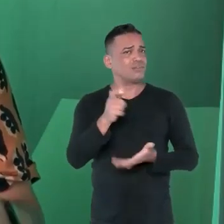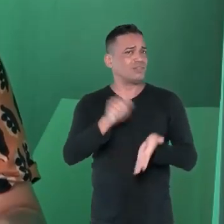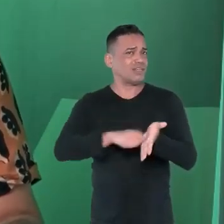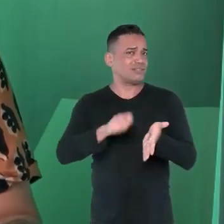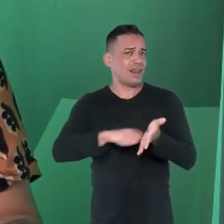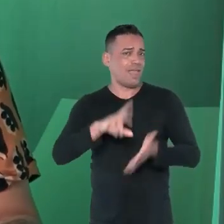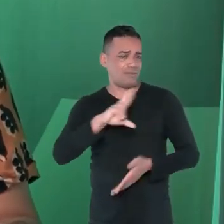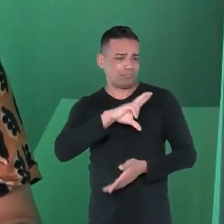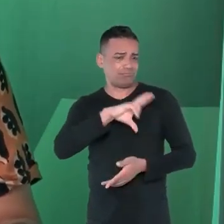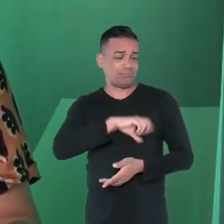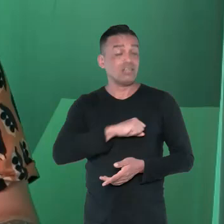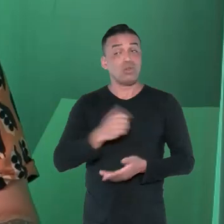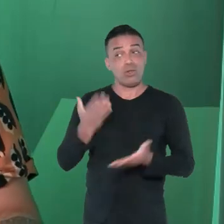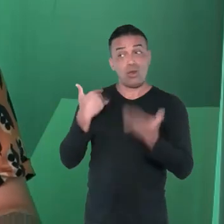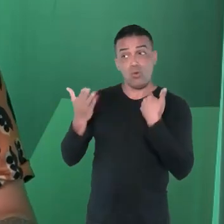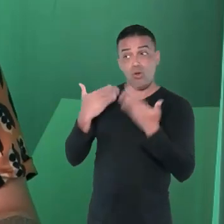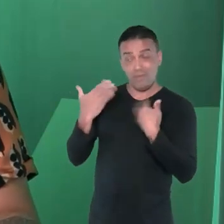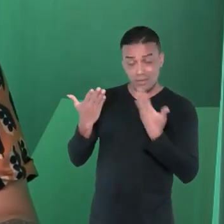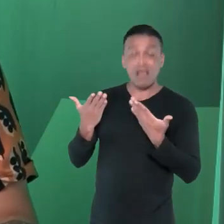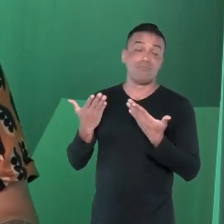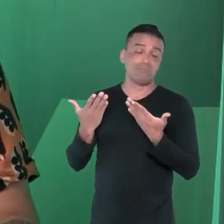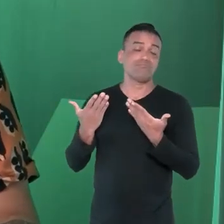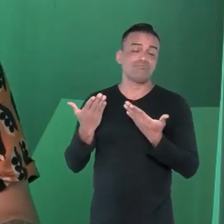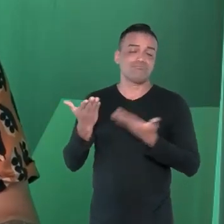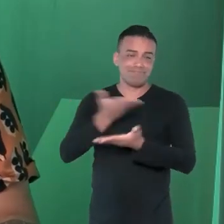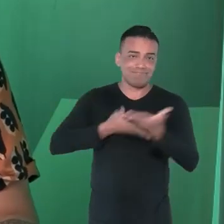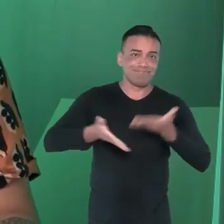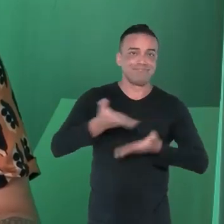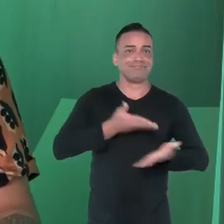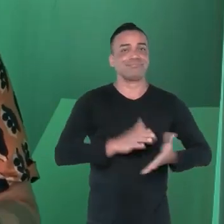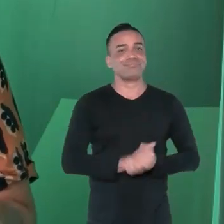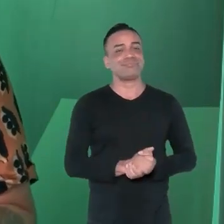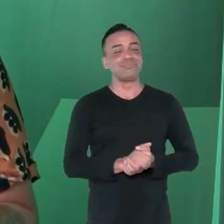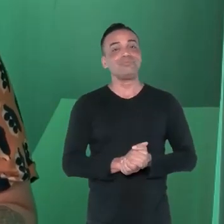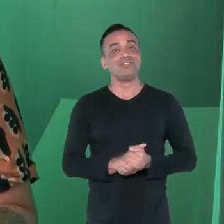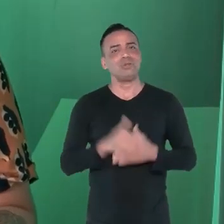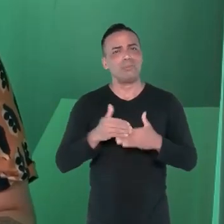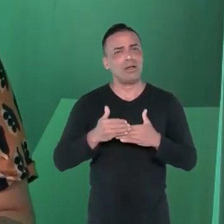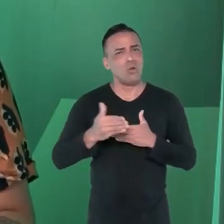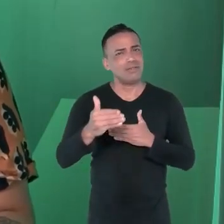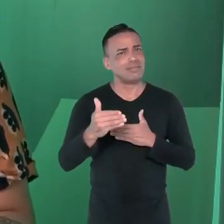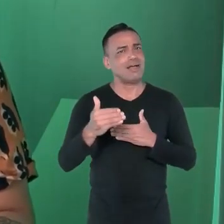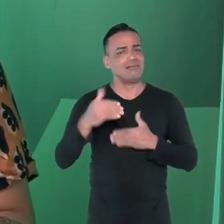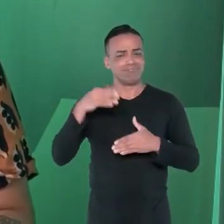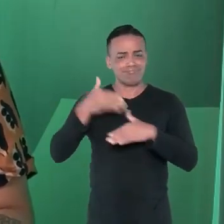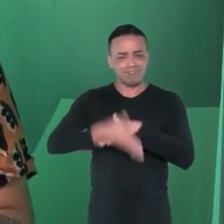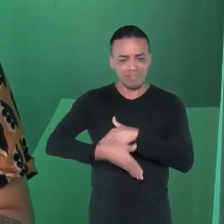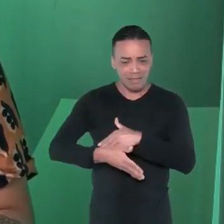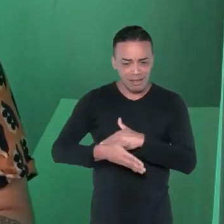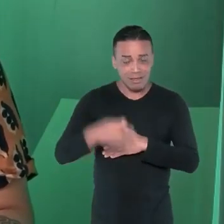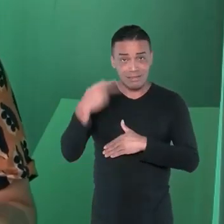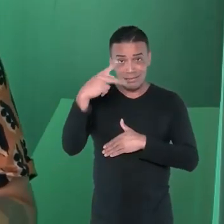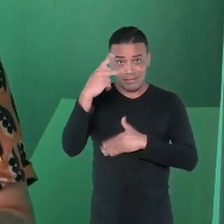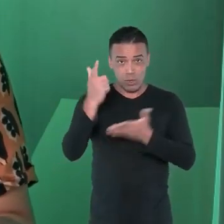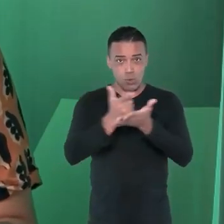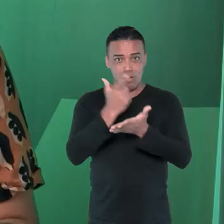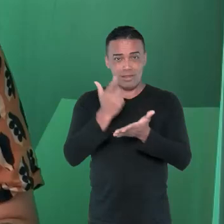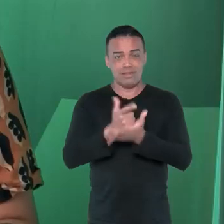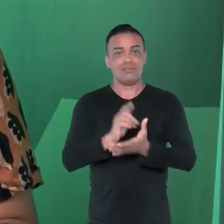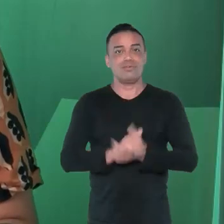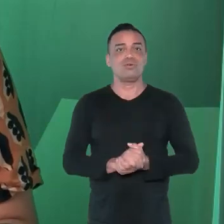que eu também quero conversar com você sobre. E para começar a entrar no seu livro, o